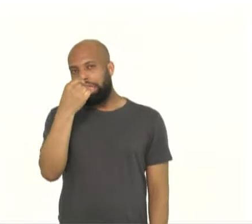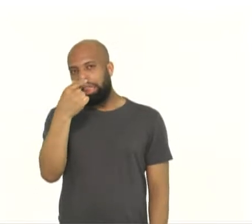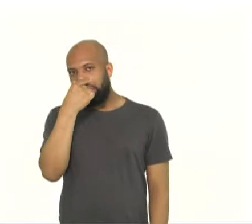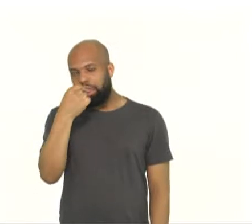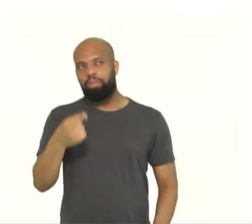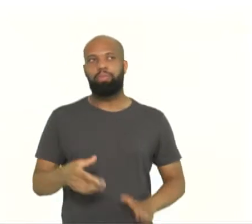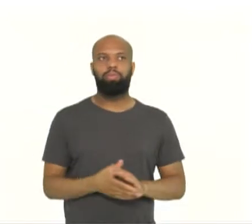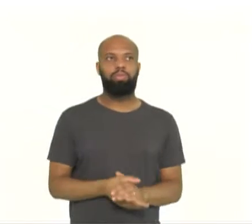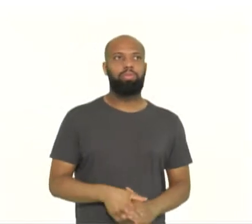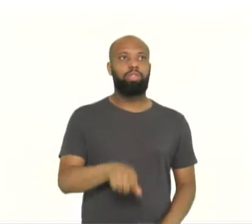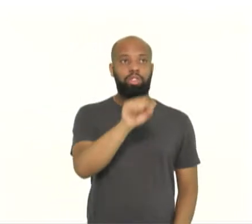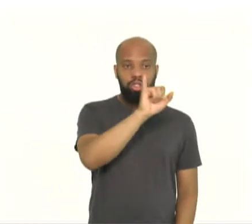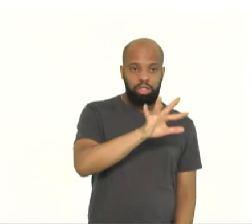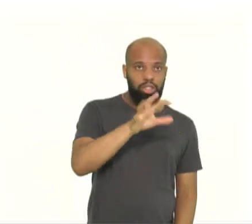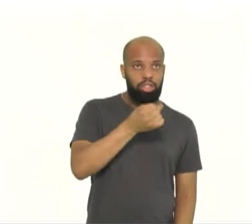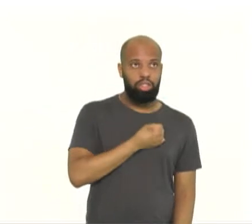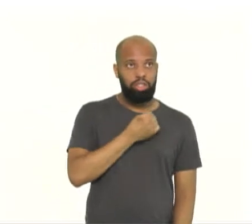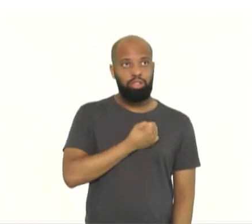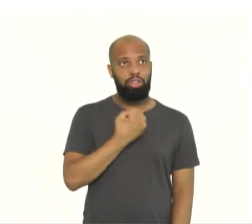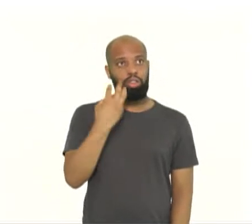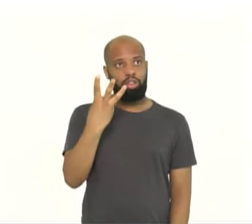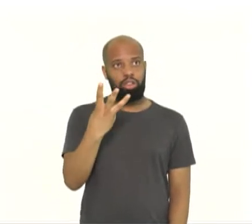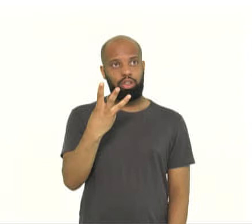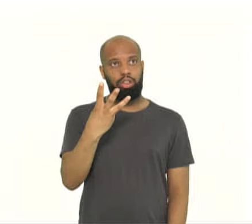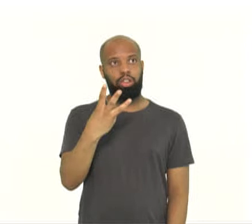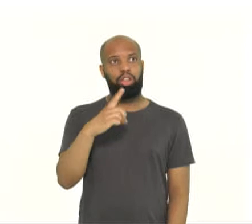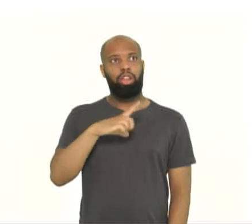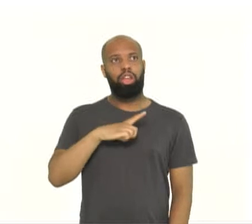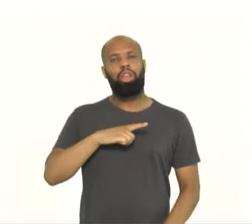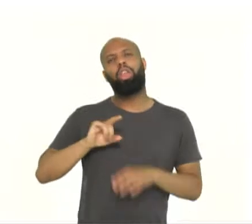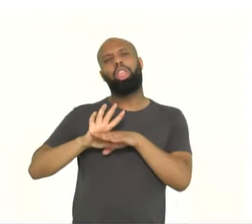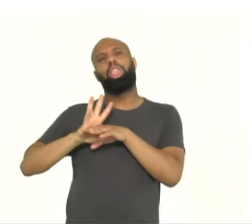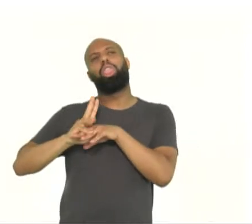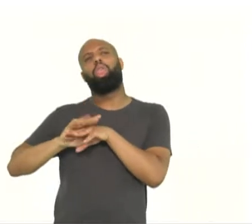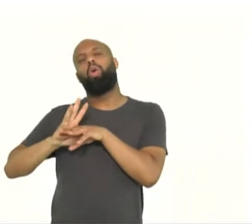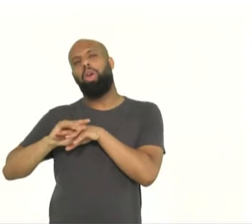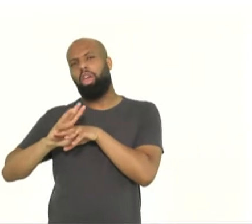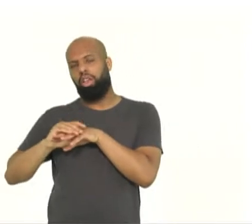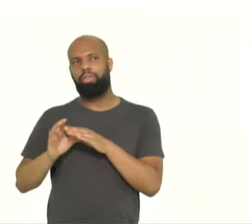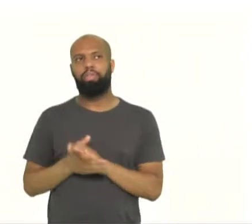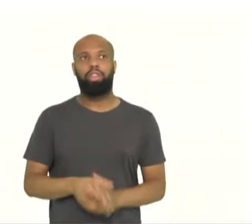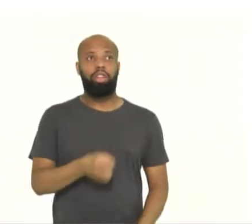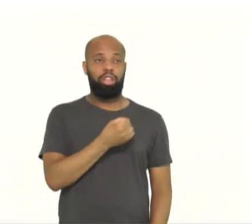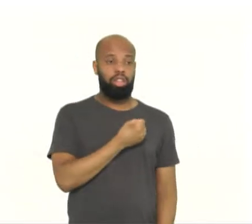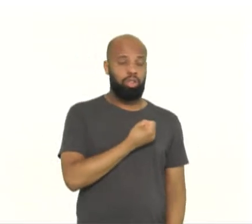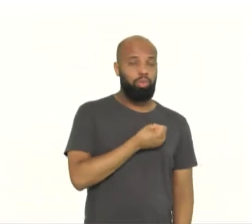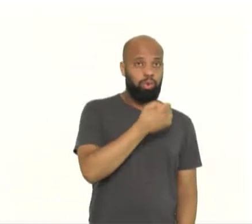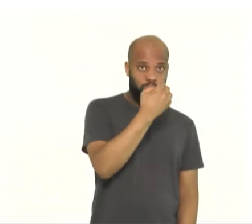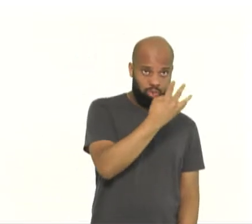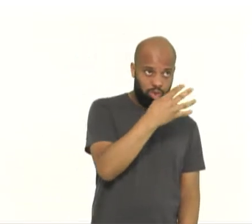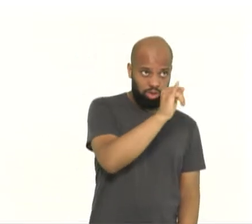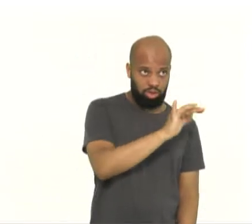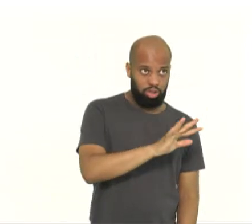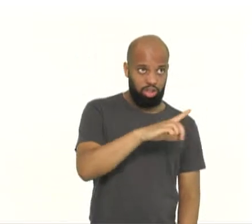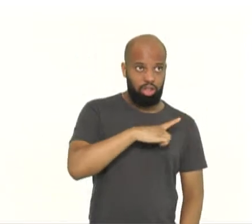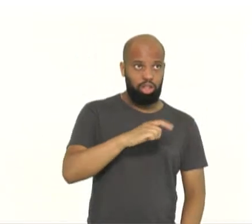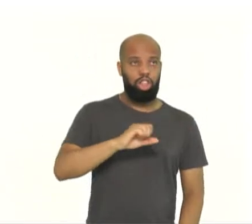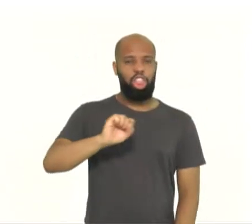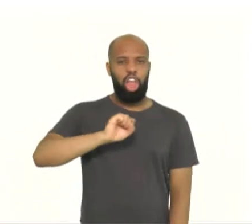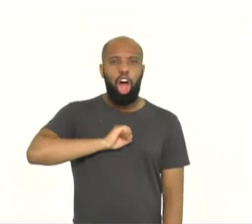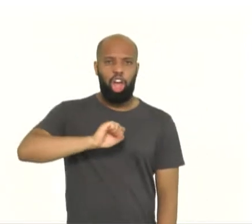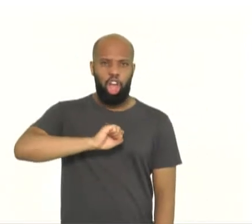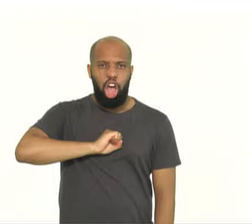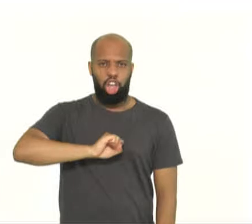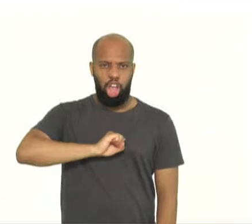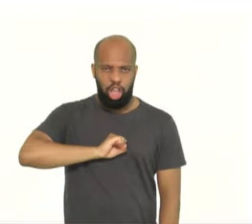gripe. Na imagem 3, estou enfermo. Para a imagem número 4, tenho tos, essa